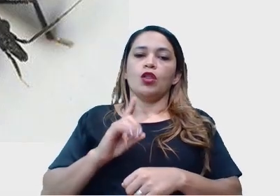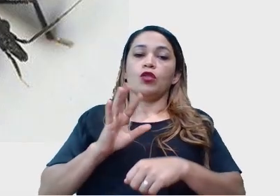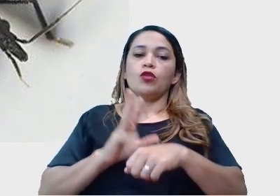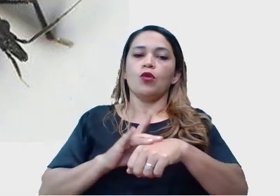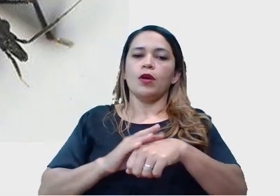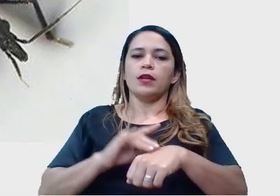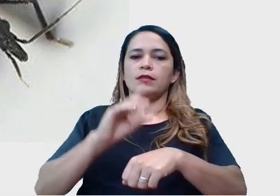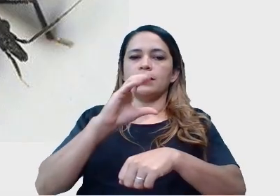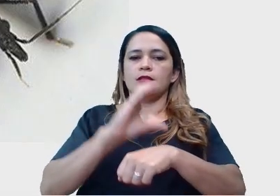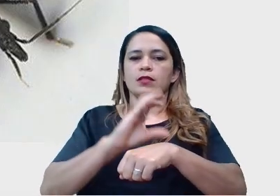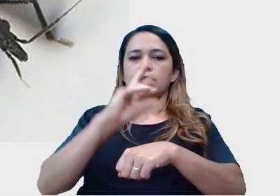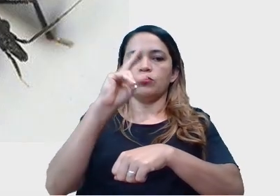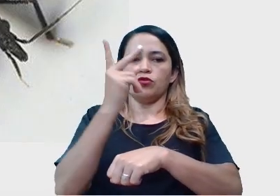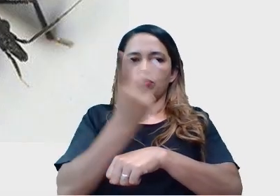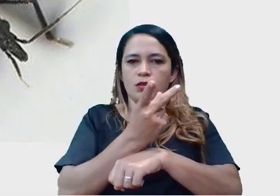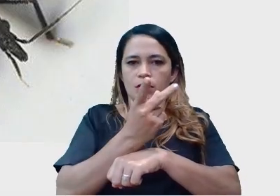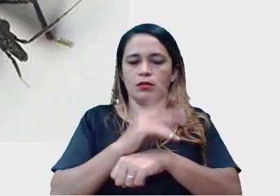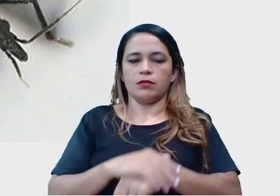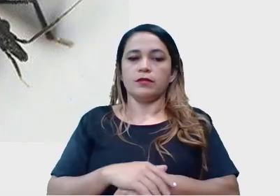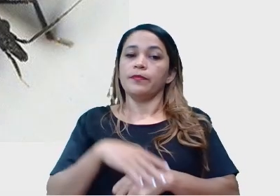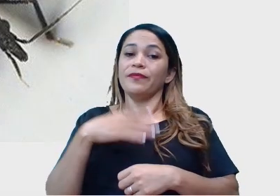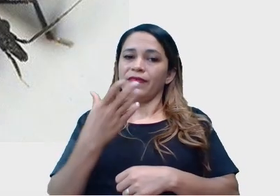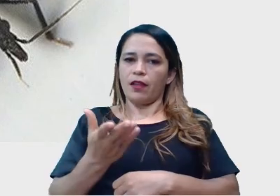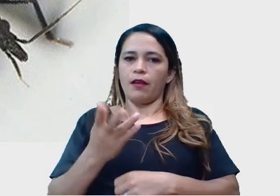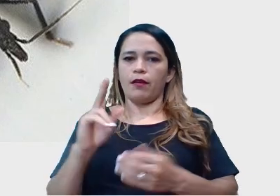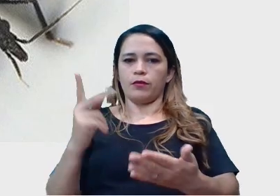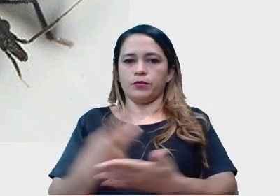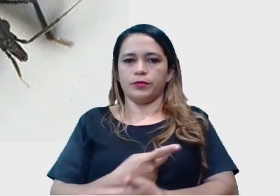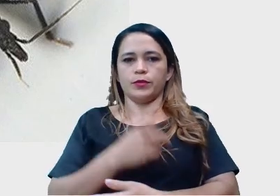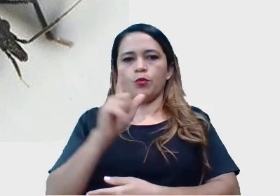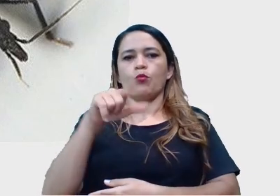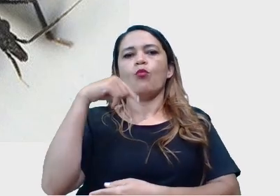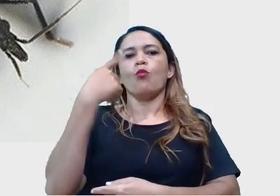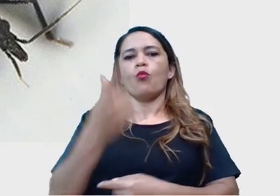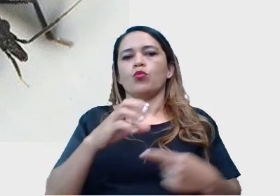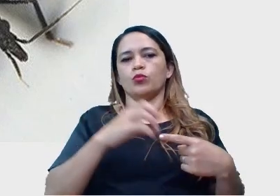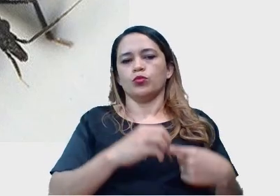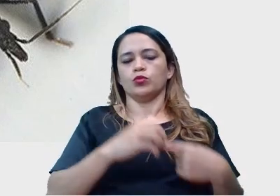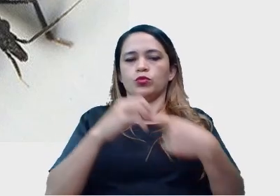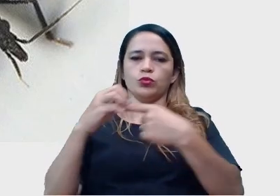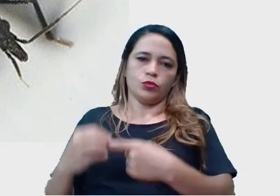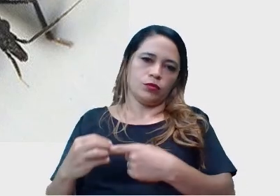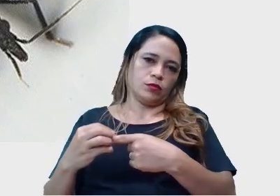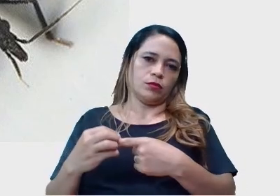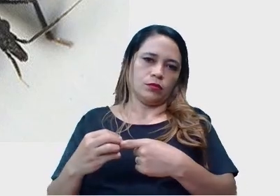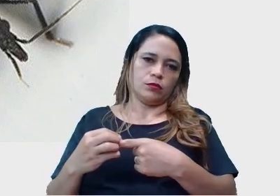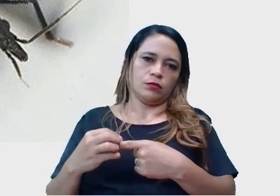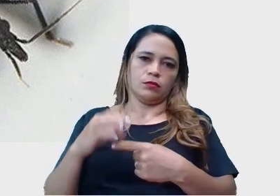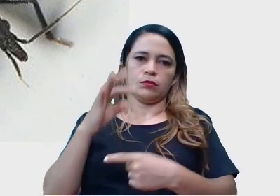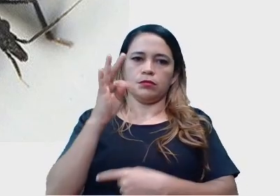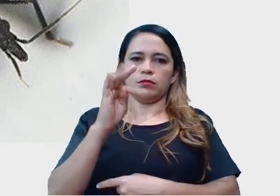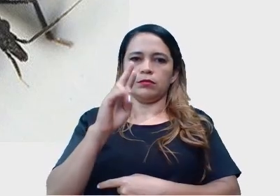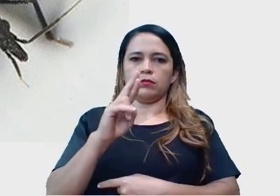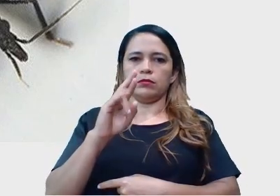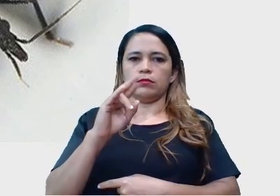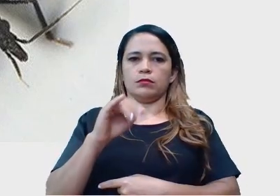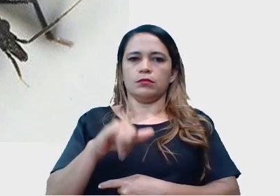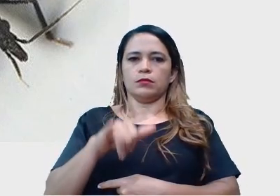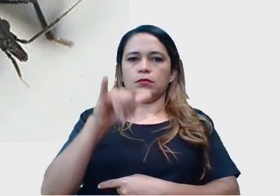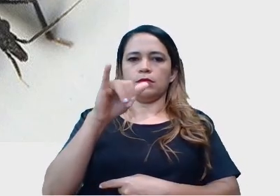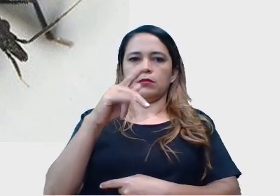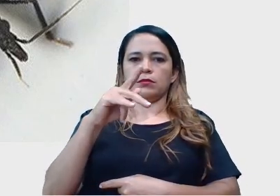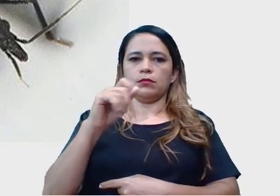comigo? A doença de Chagas é causada por um outro protozoário que agora é chamado de